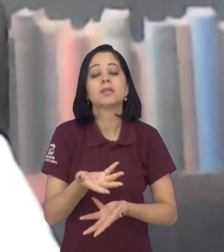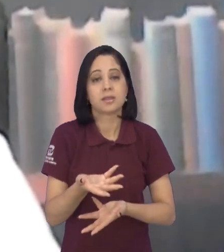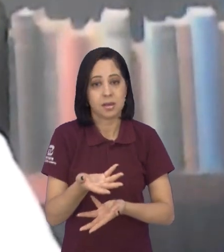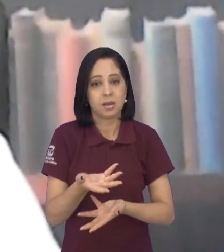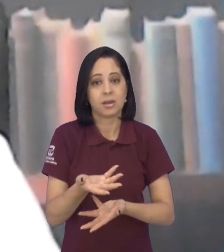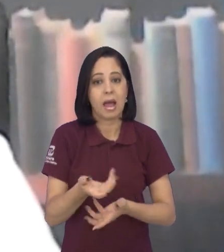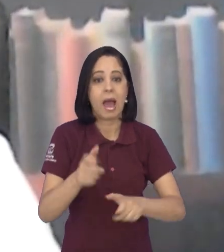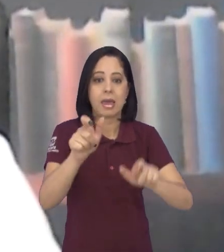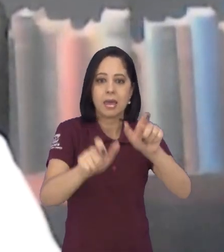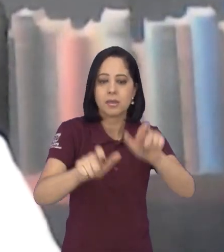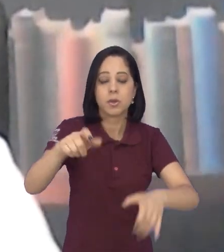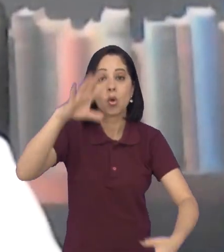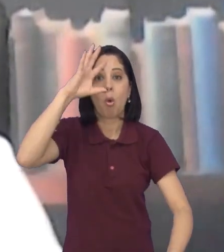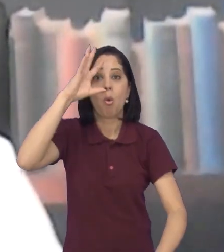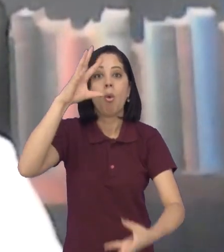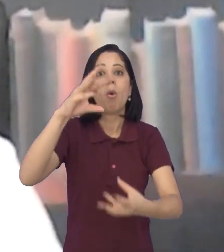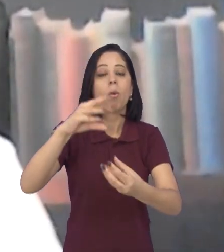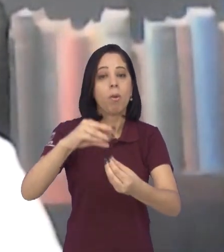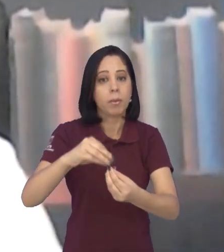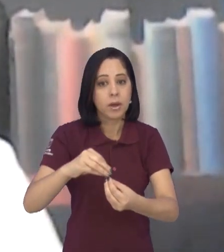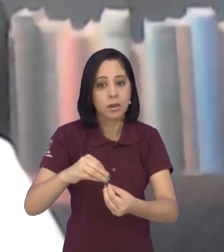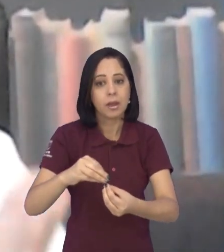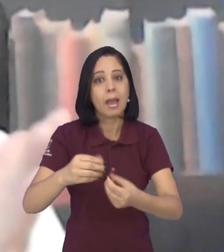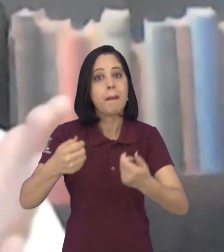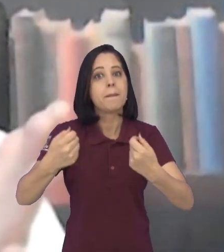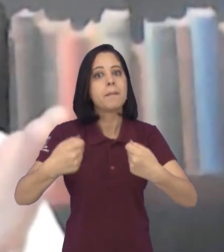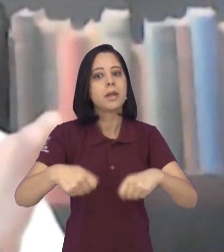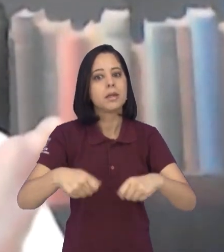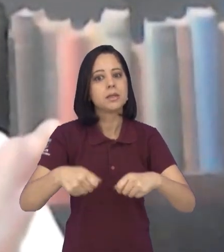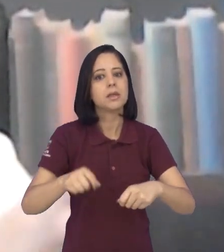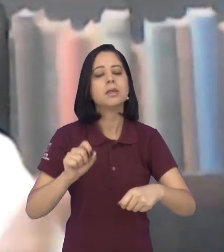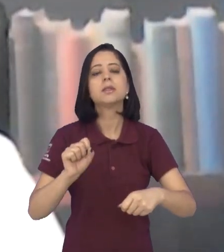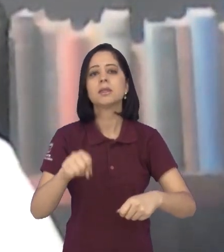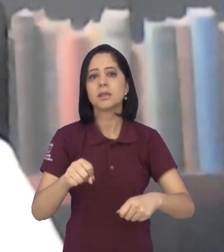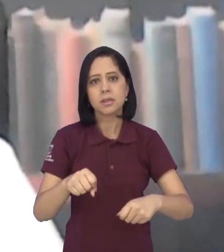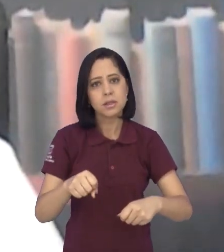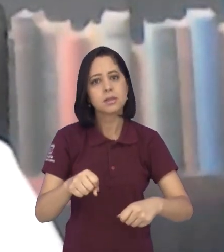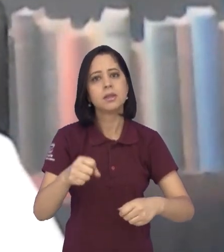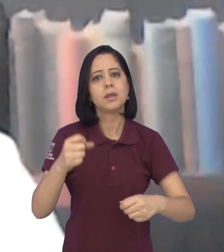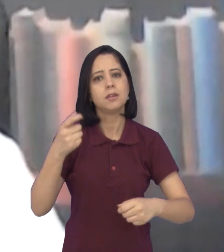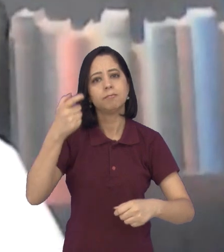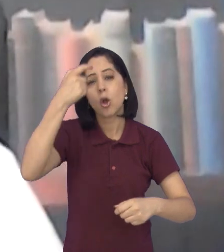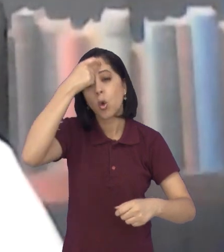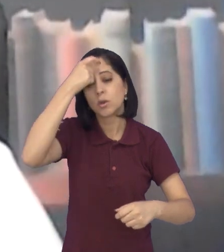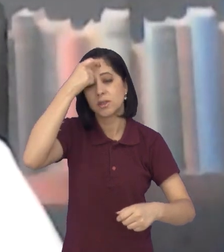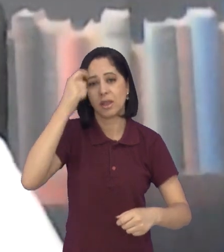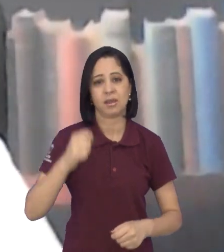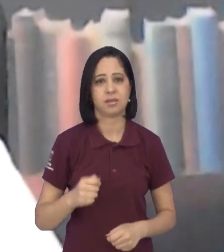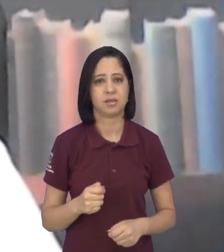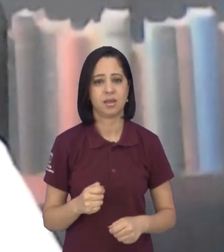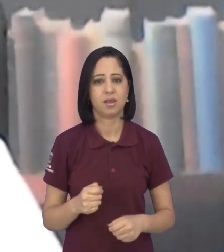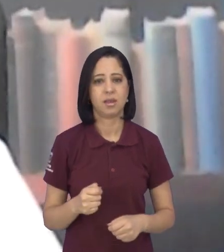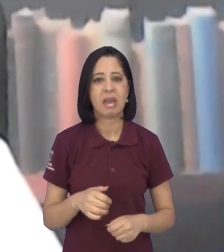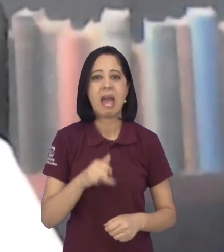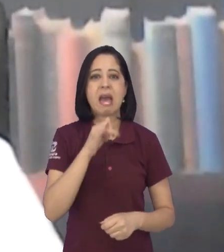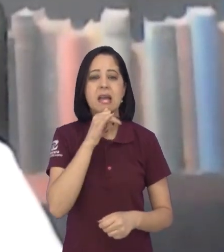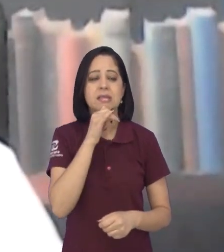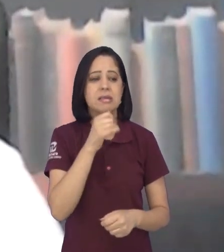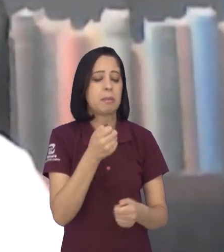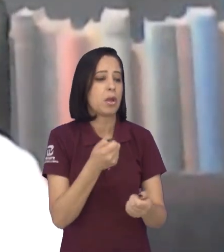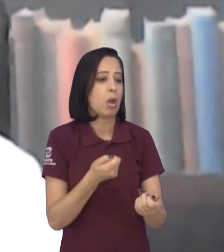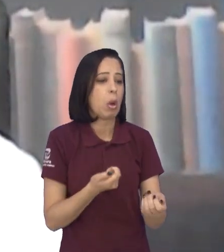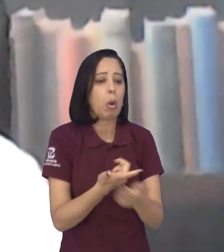escutar aqui que é preciso resistir. Não faça um Pix, não faça uma compra